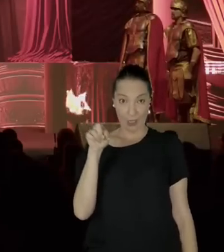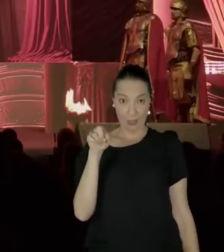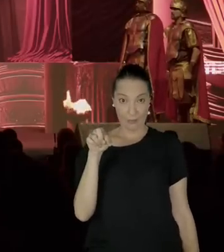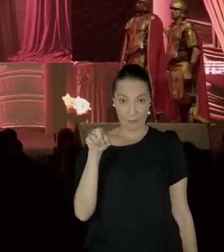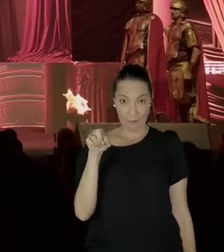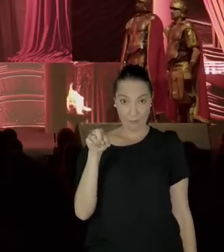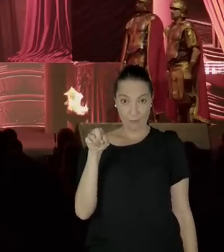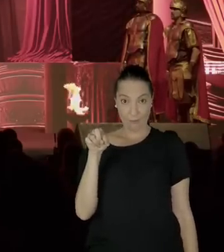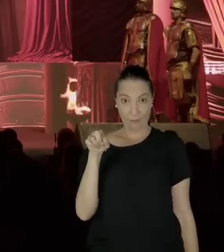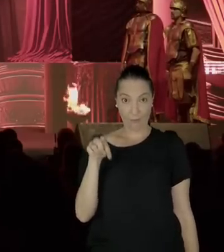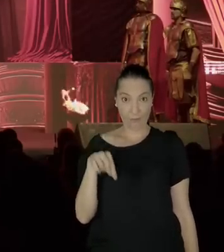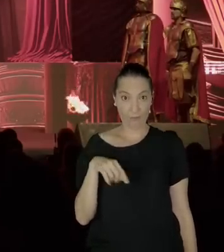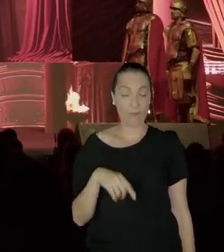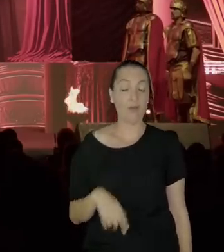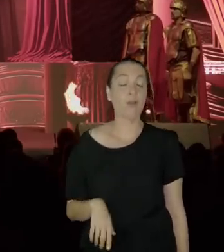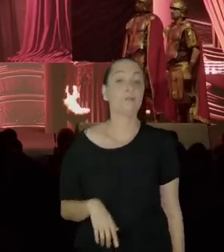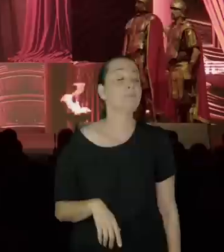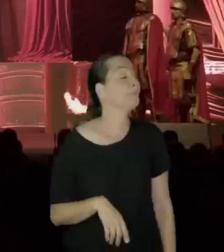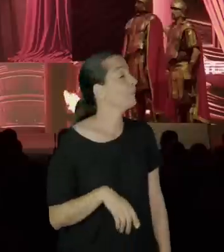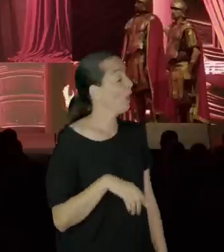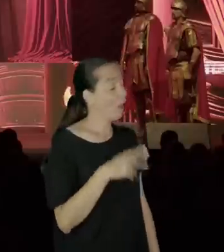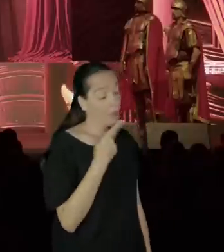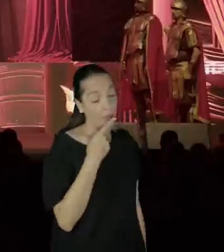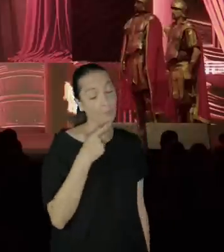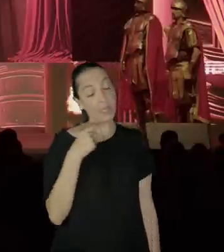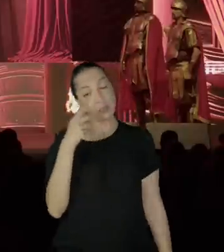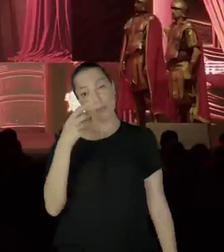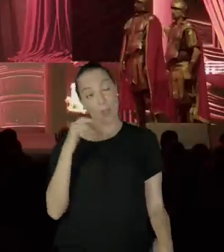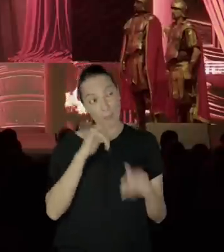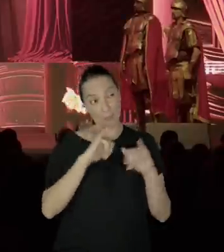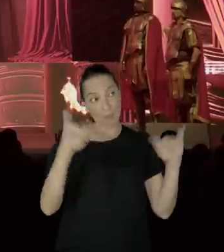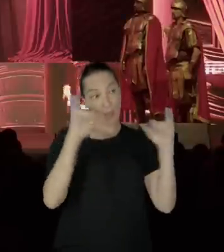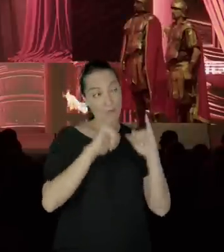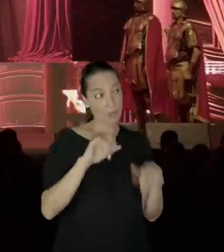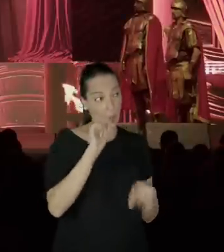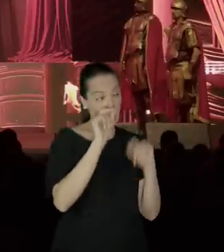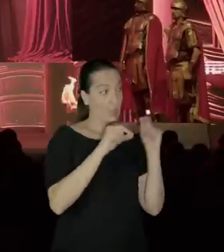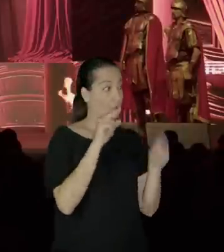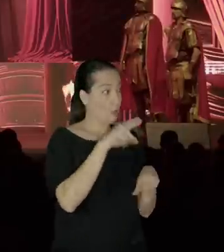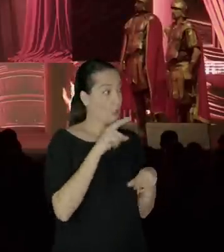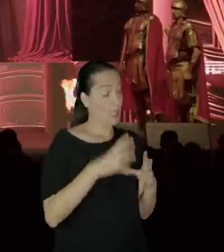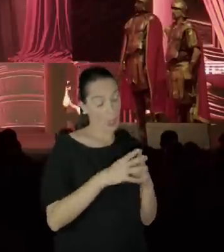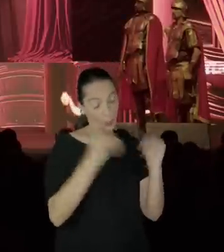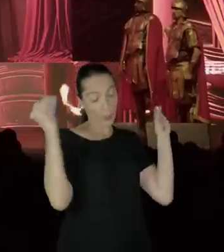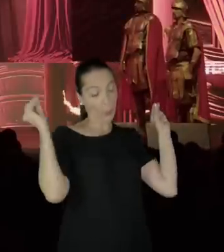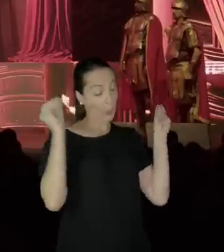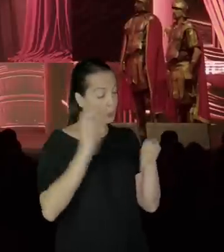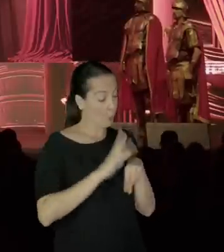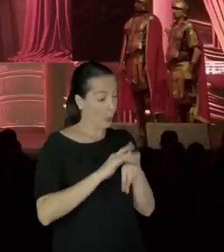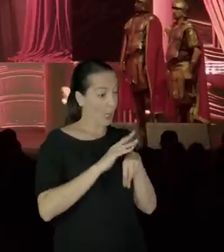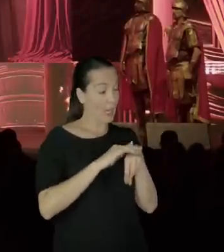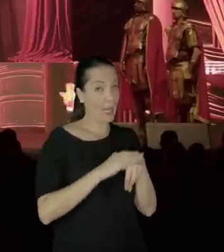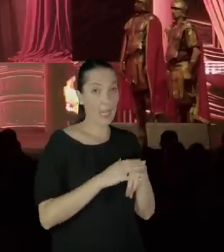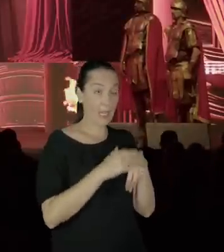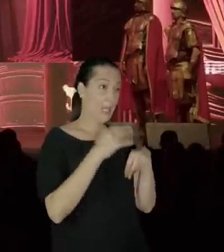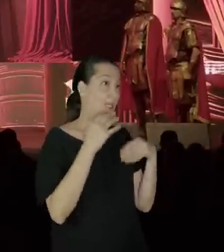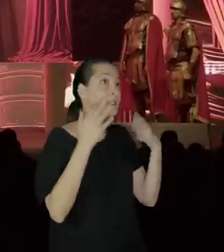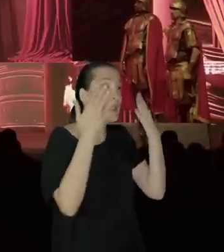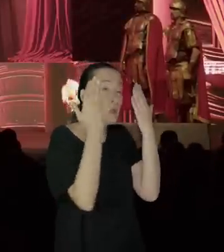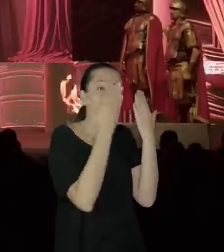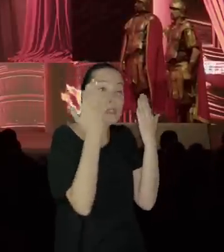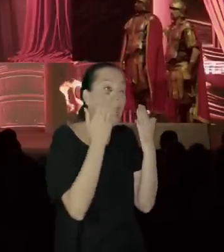você é Deus? Dizem que faz cego enxergar, paralítico andar, até